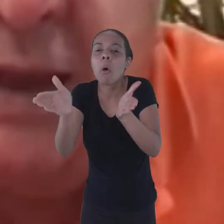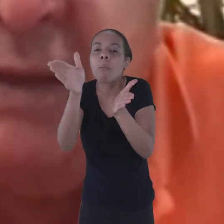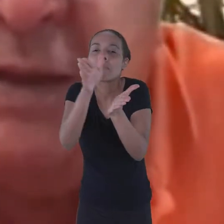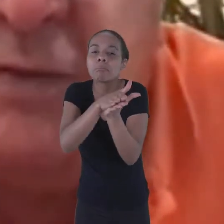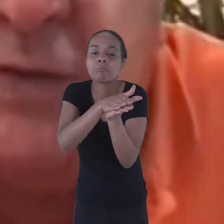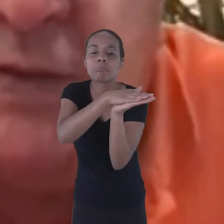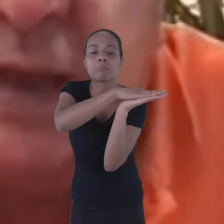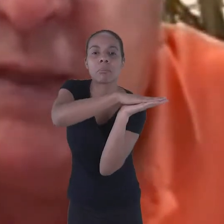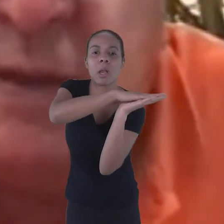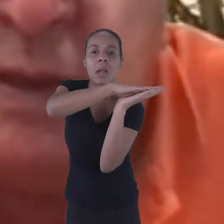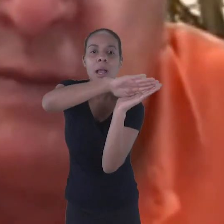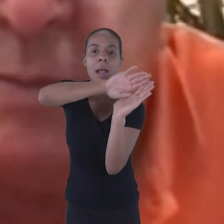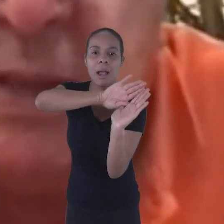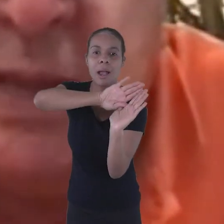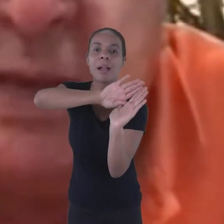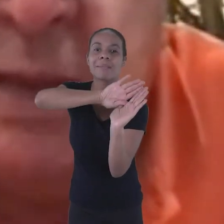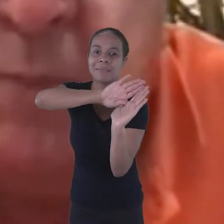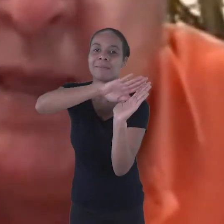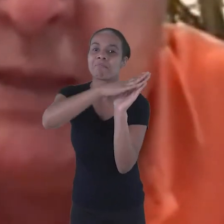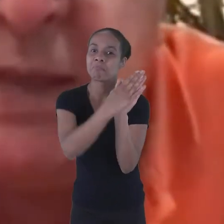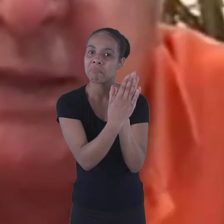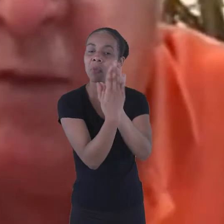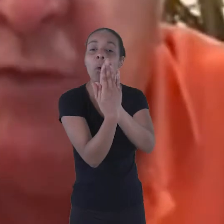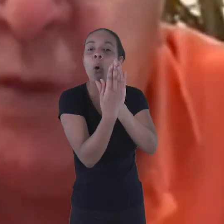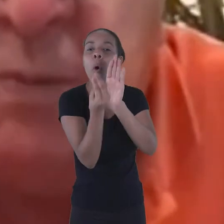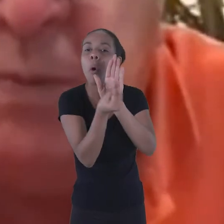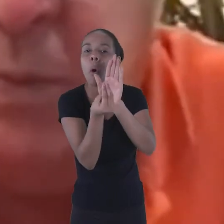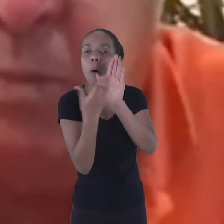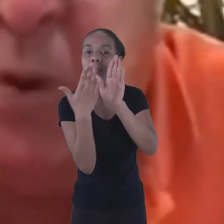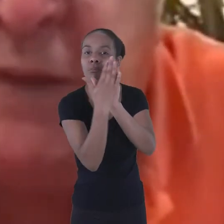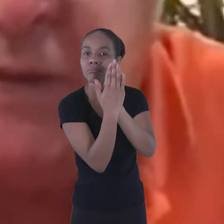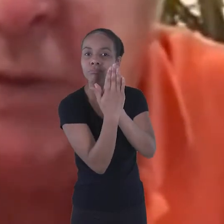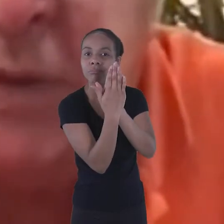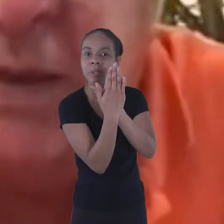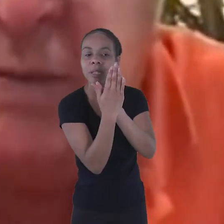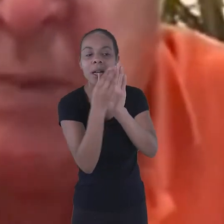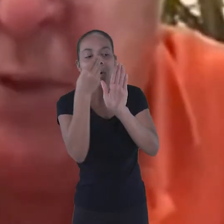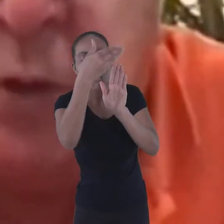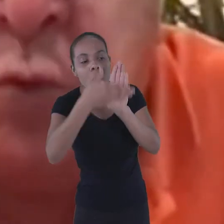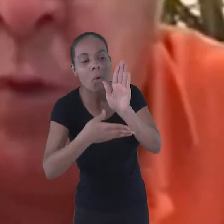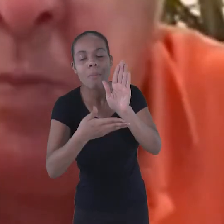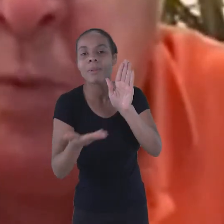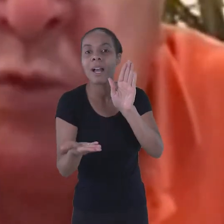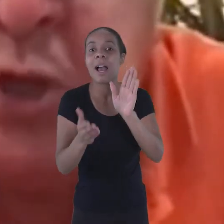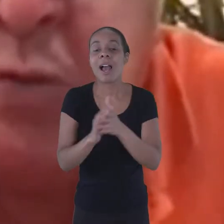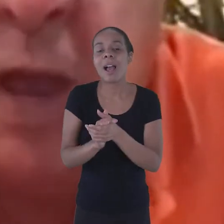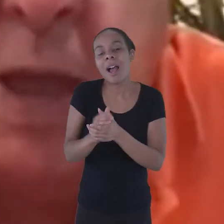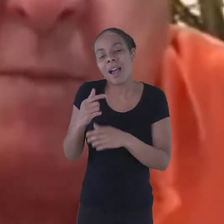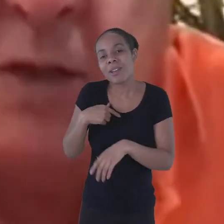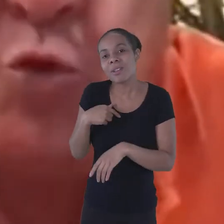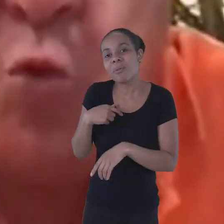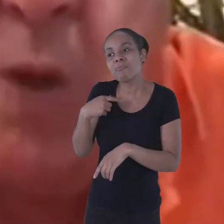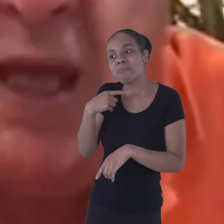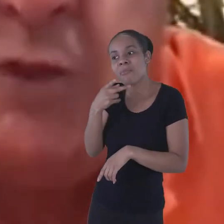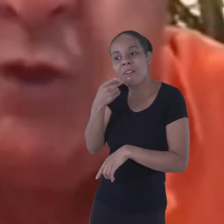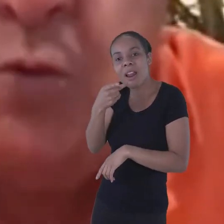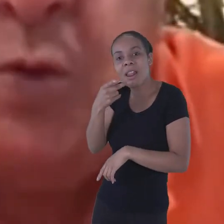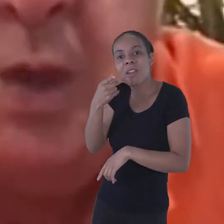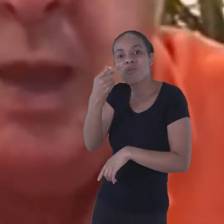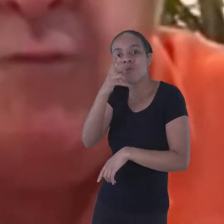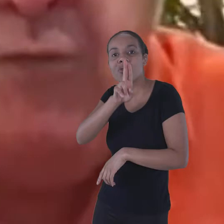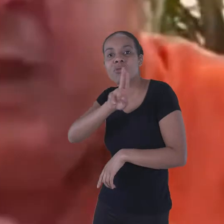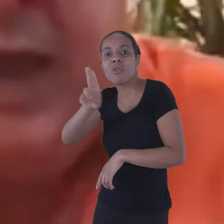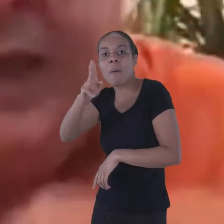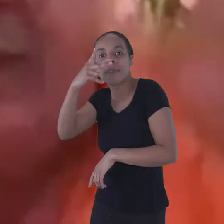Aí, claro, eles fizeram essa bandeirinha preta e tal, foi bolação deles para botar o nome, o título. Mas o